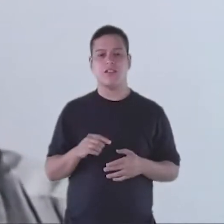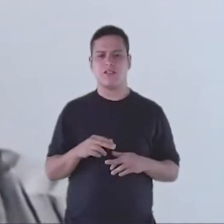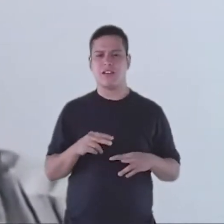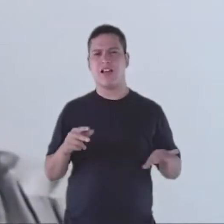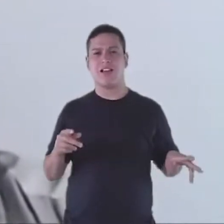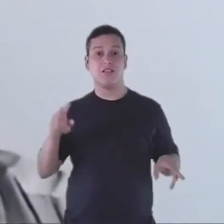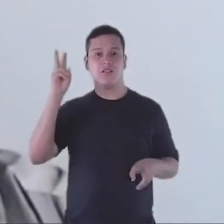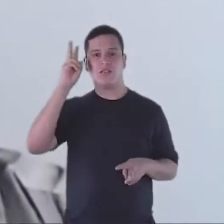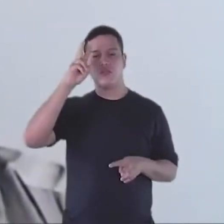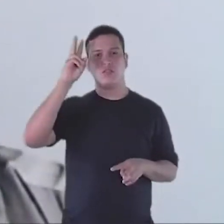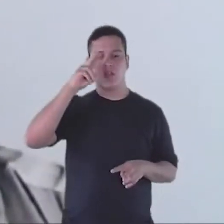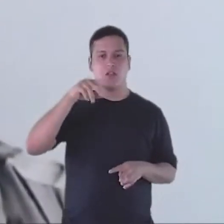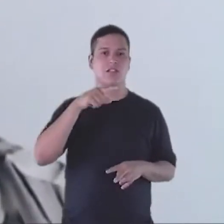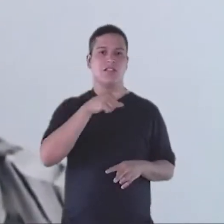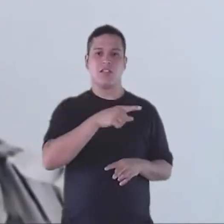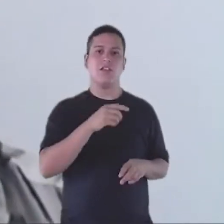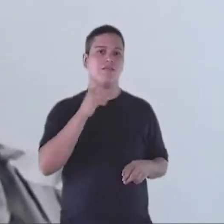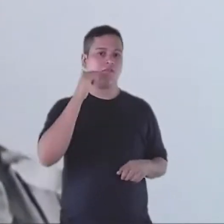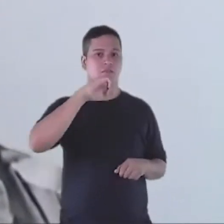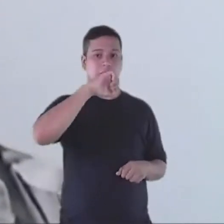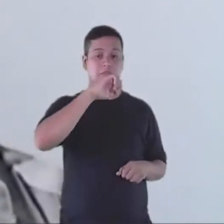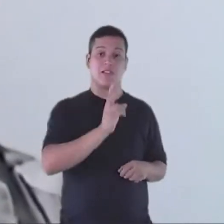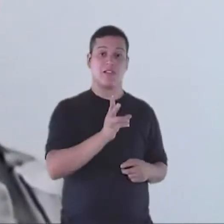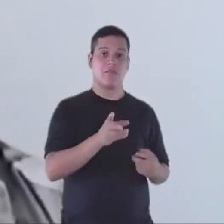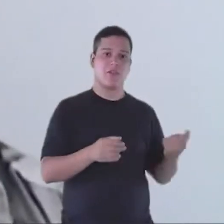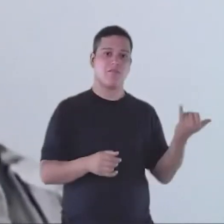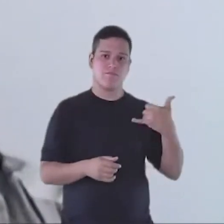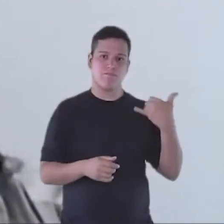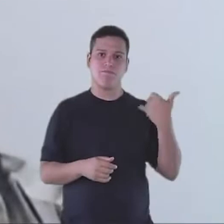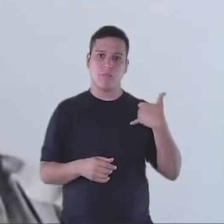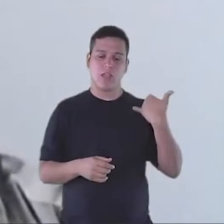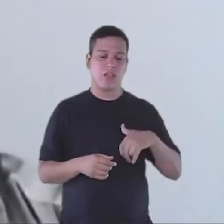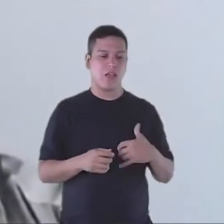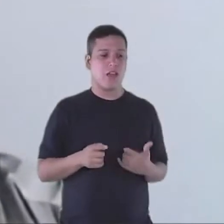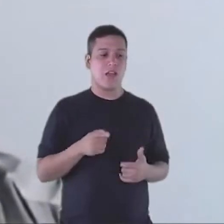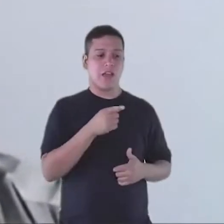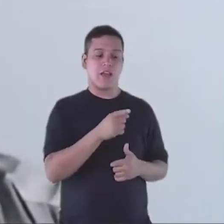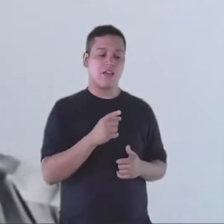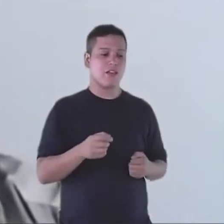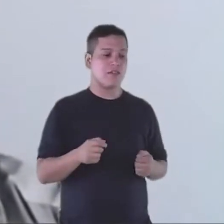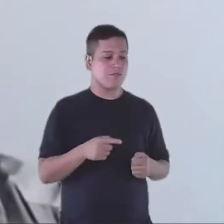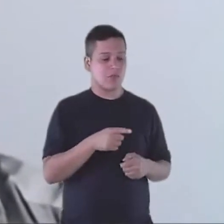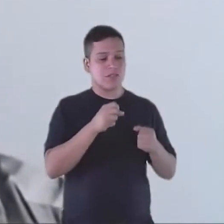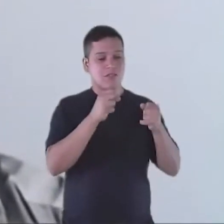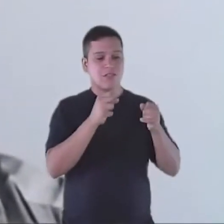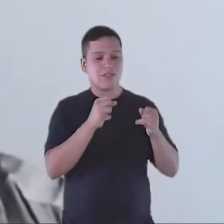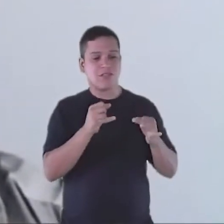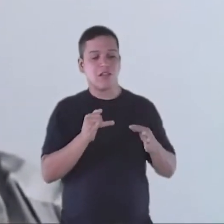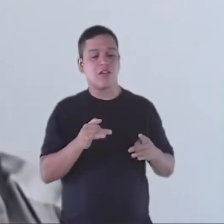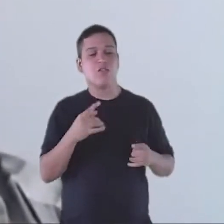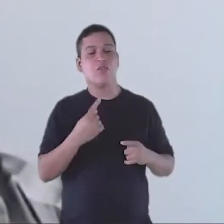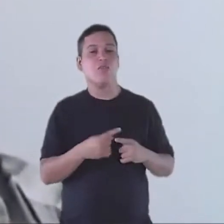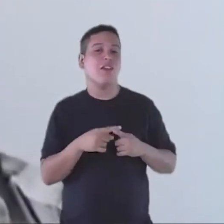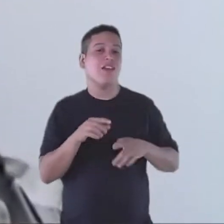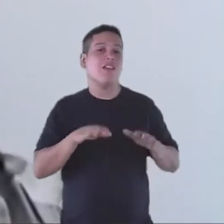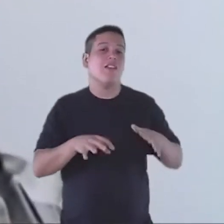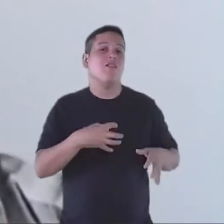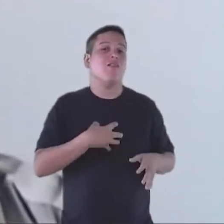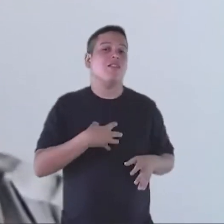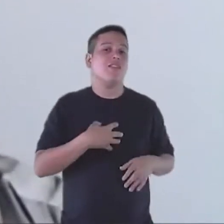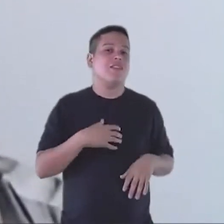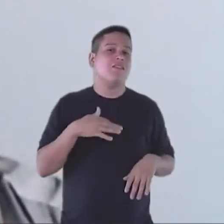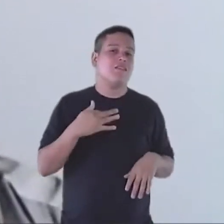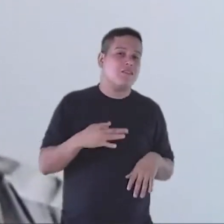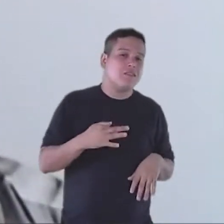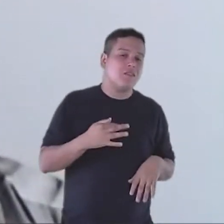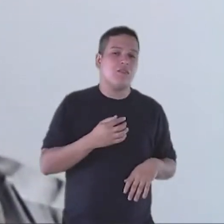histórias pessoais, ela foi ilustrando a minha dor. Ela foi